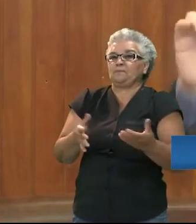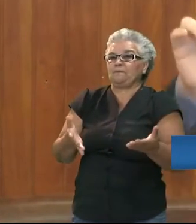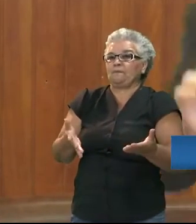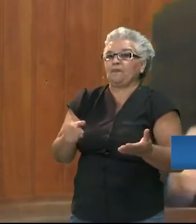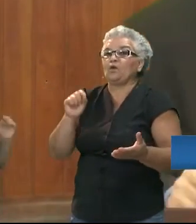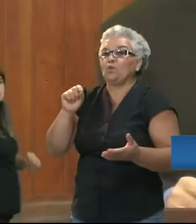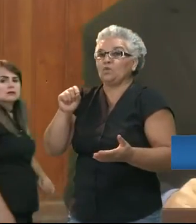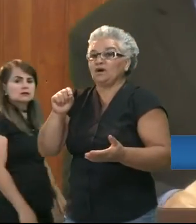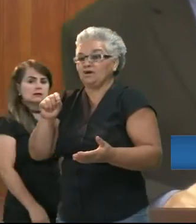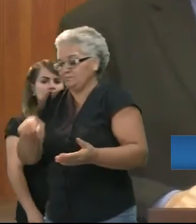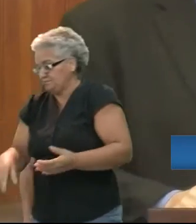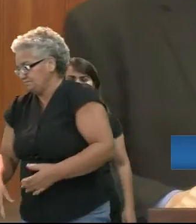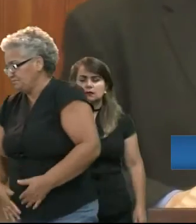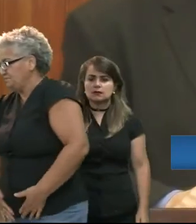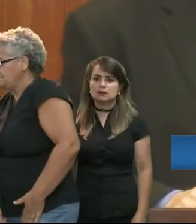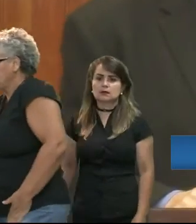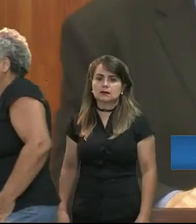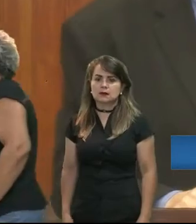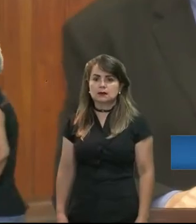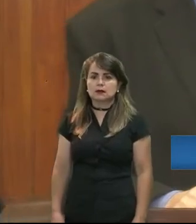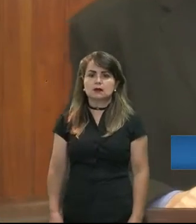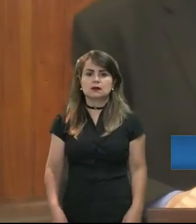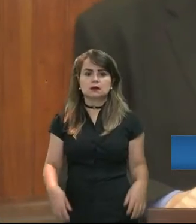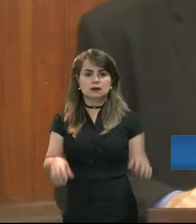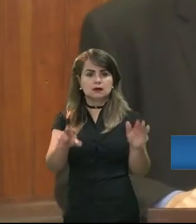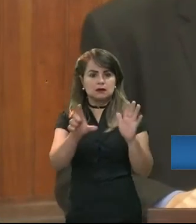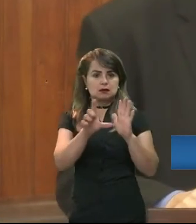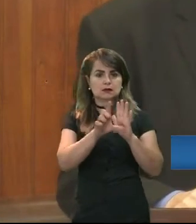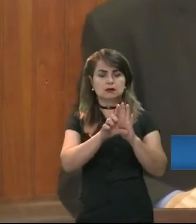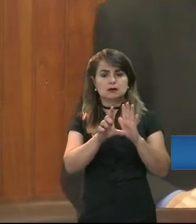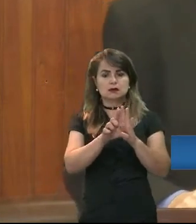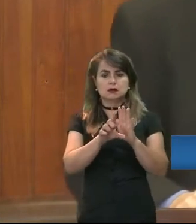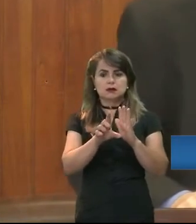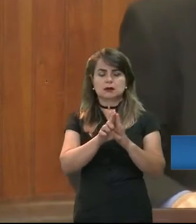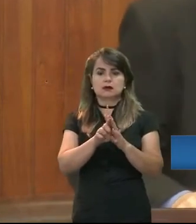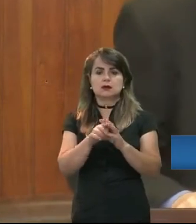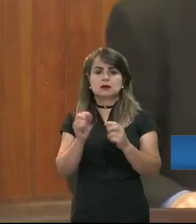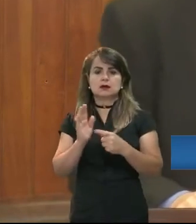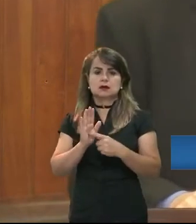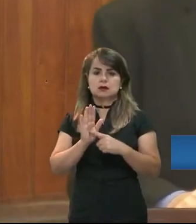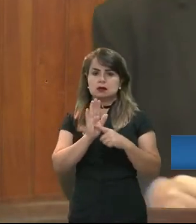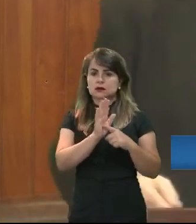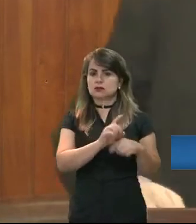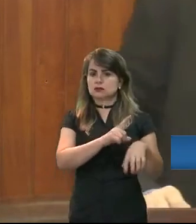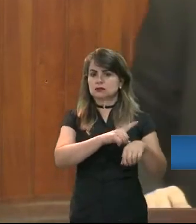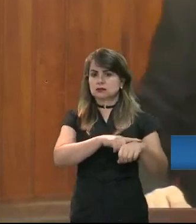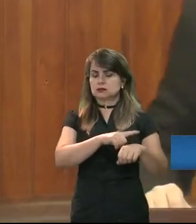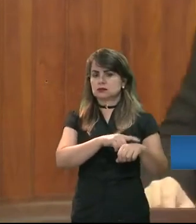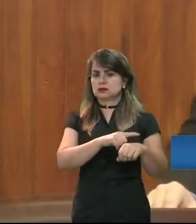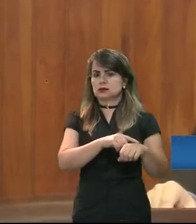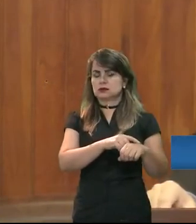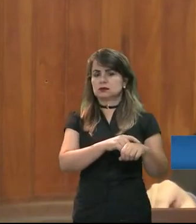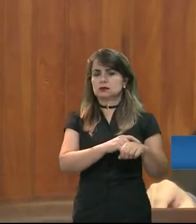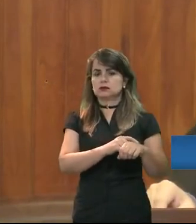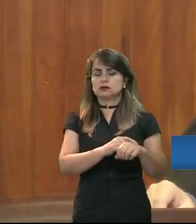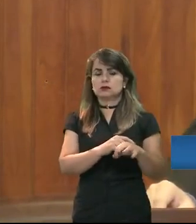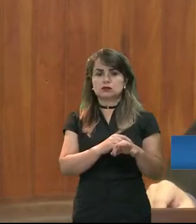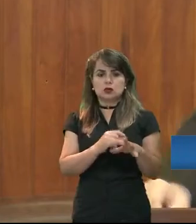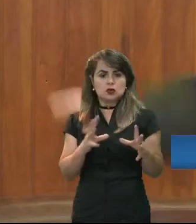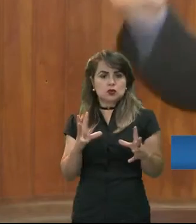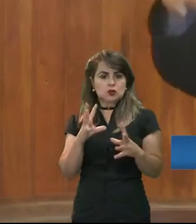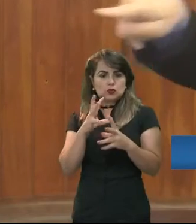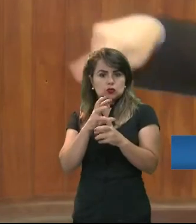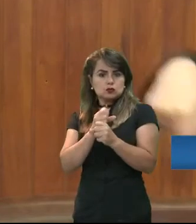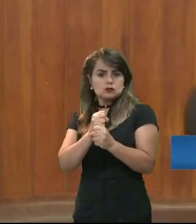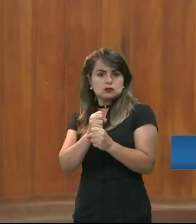com efeitos retroativos, porque lei penal favorece, retroage no tempo, para recalcular todos os débitos anteriores,